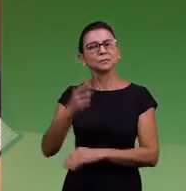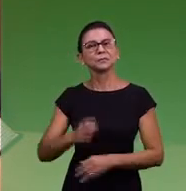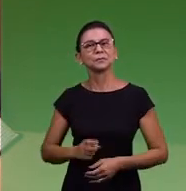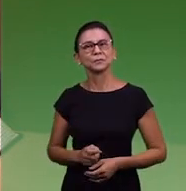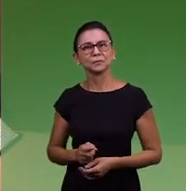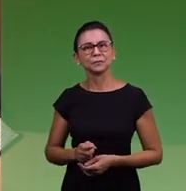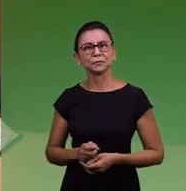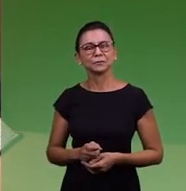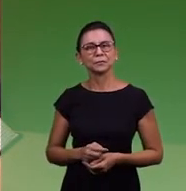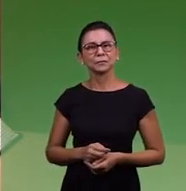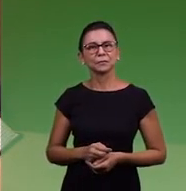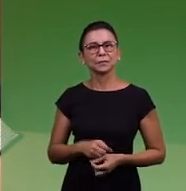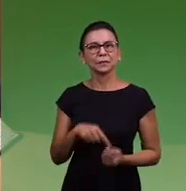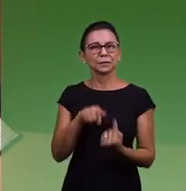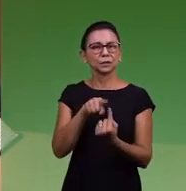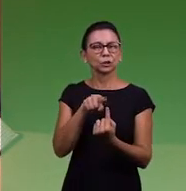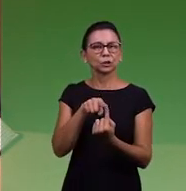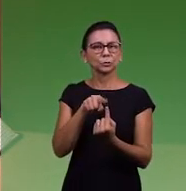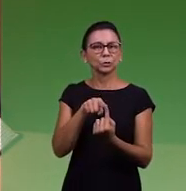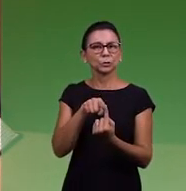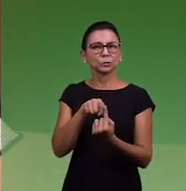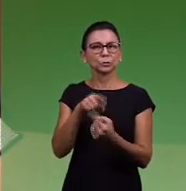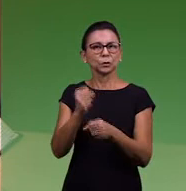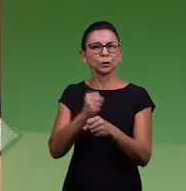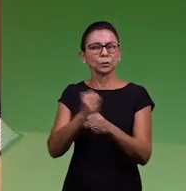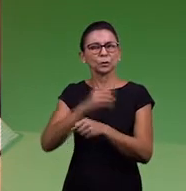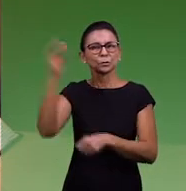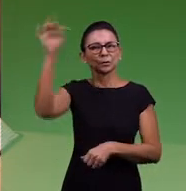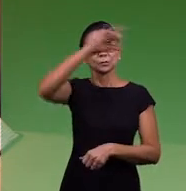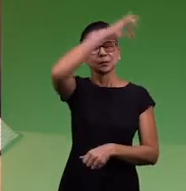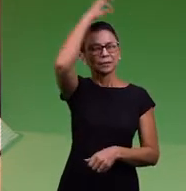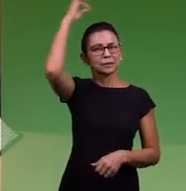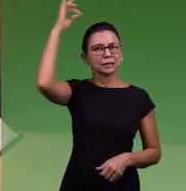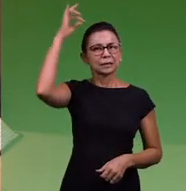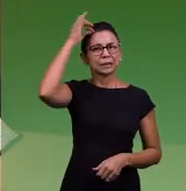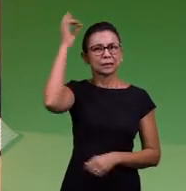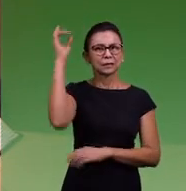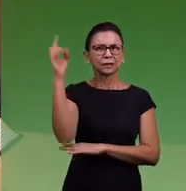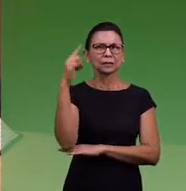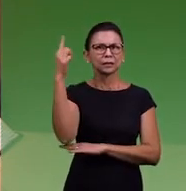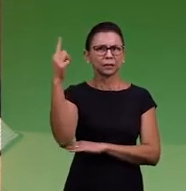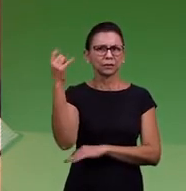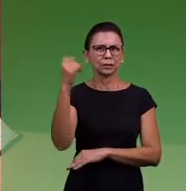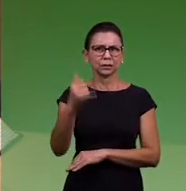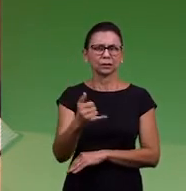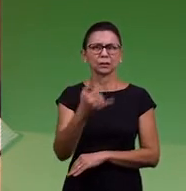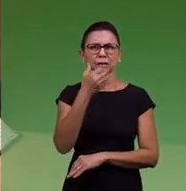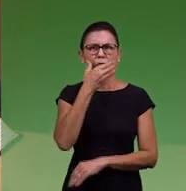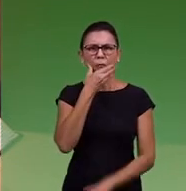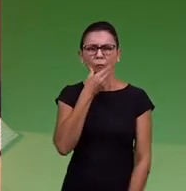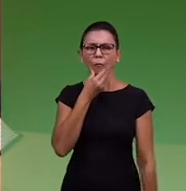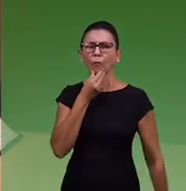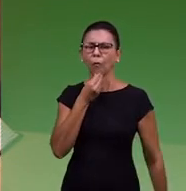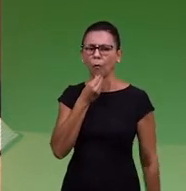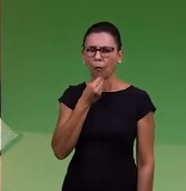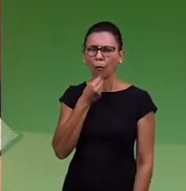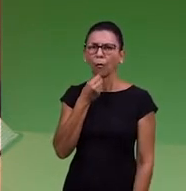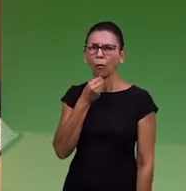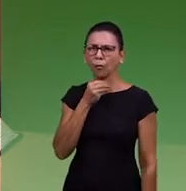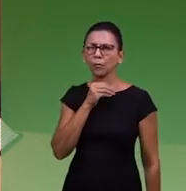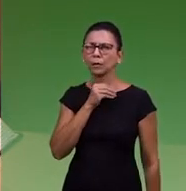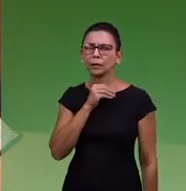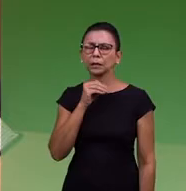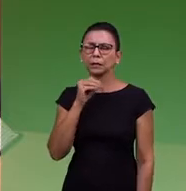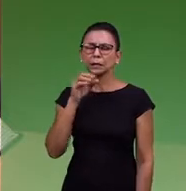que simboliza a obra do Espírito Santo. Porque Davi foi aquele homem que a palavra de Deus diz que Deus achou Davi,